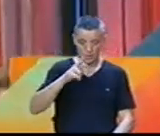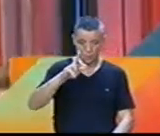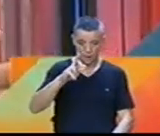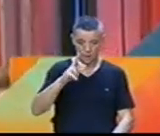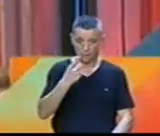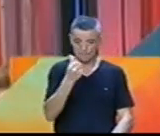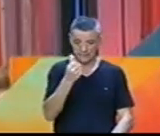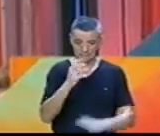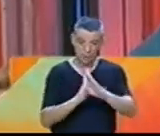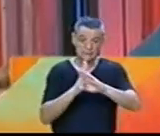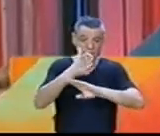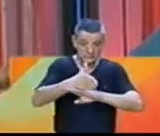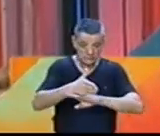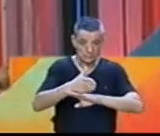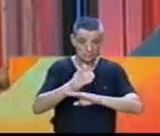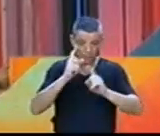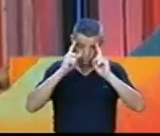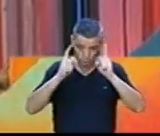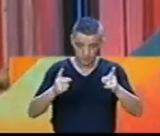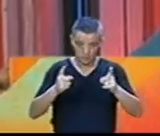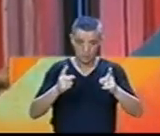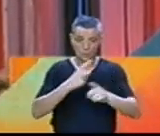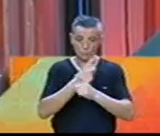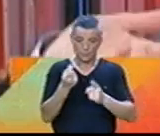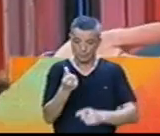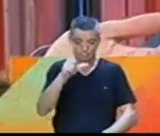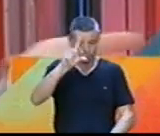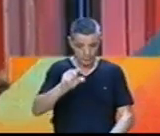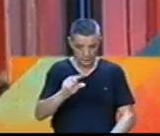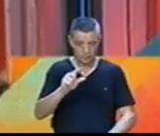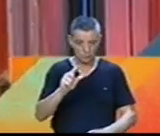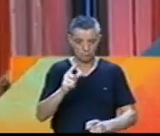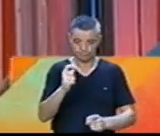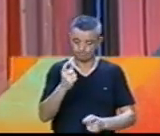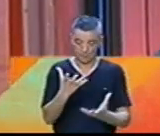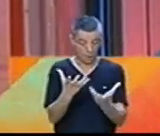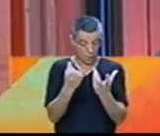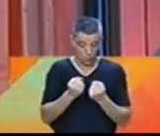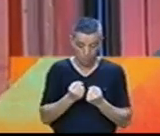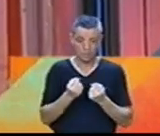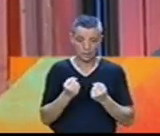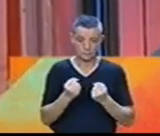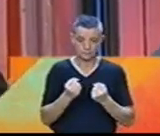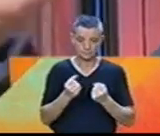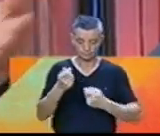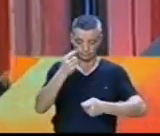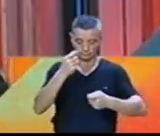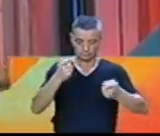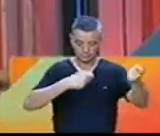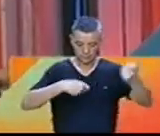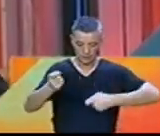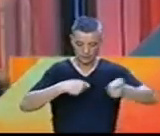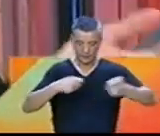vezes surpreende quem visita estas feiras, porque não acreditam que seja um preço tão económico quanto aquele que está a ser vendido ali nas feiras, porque